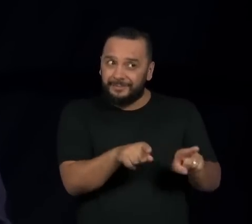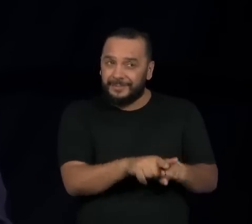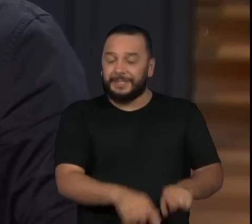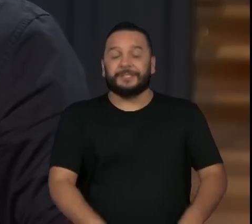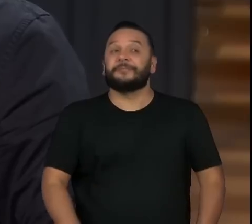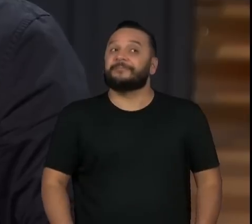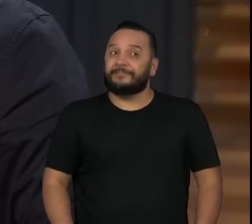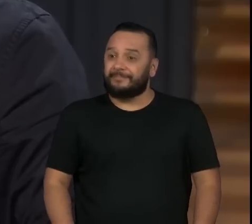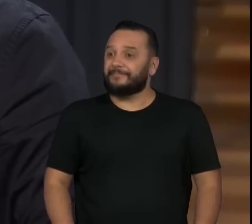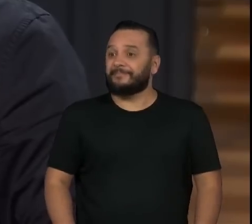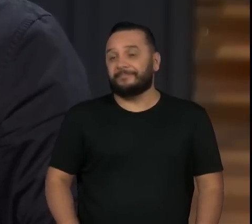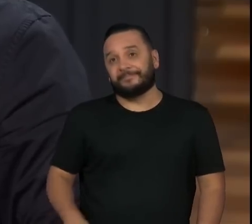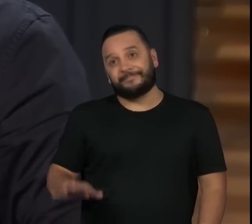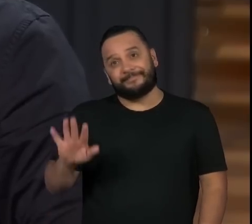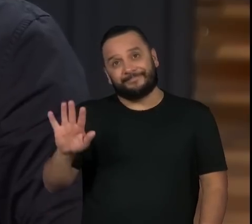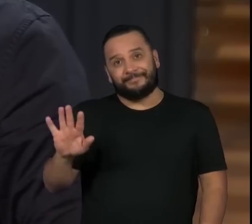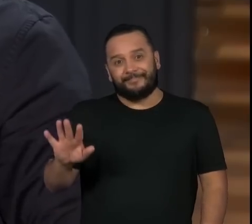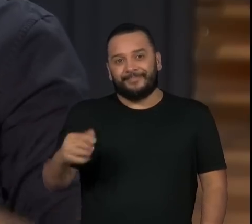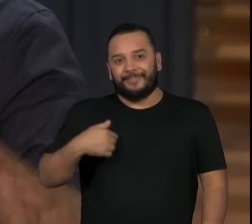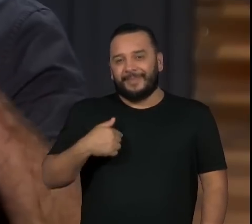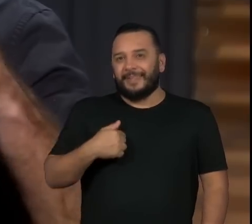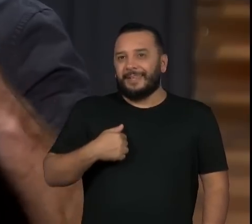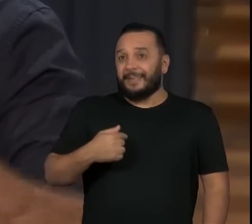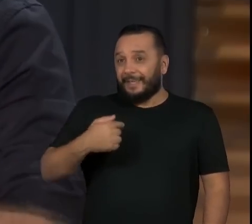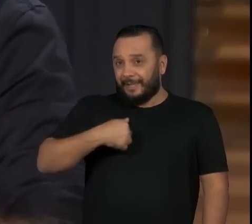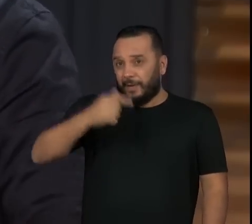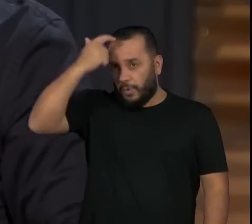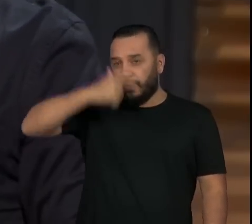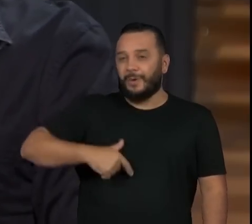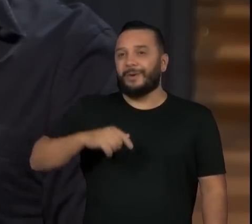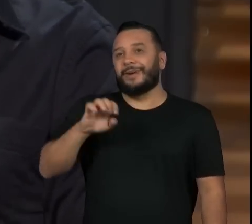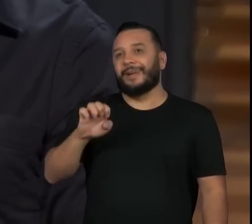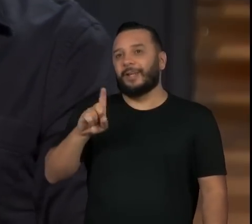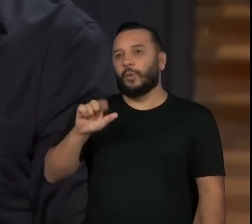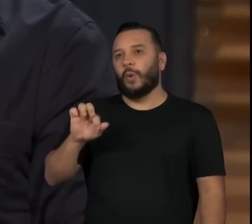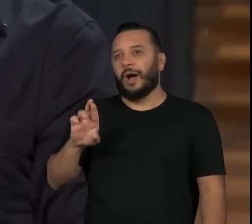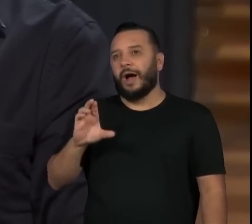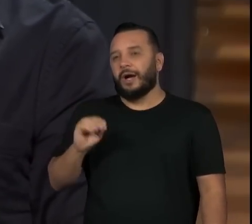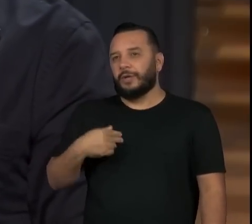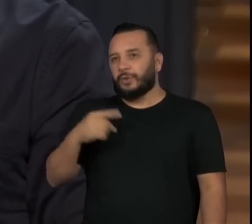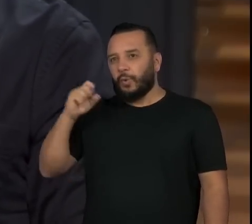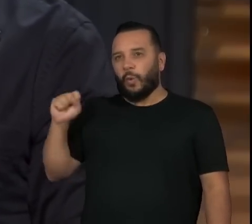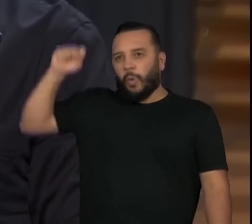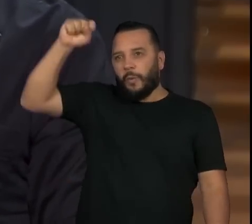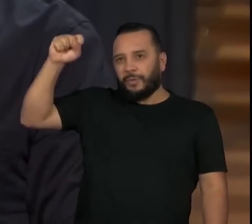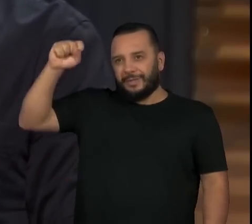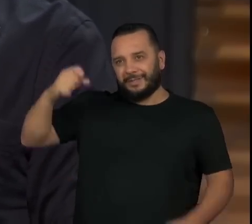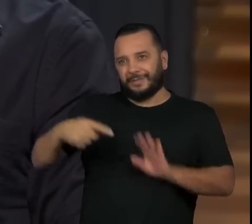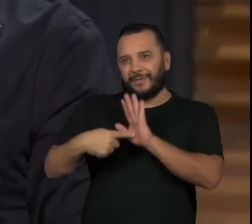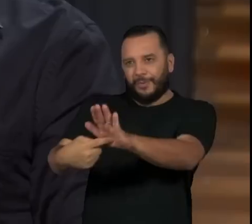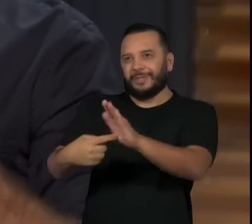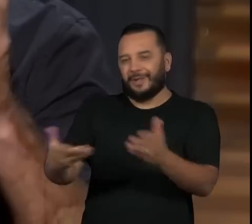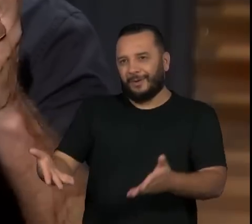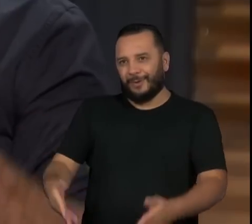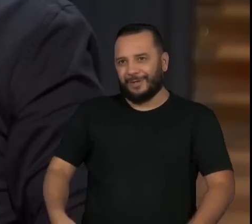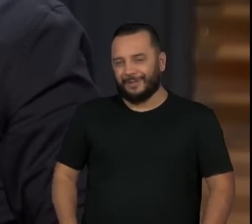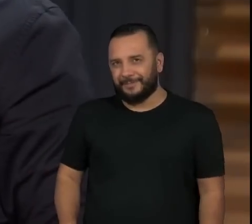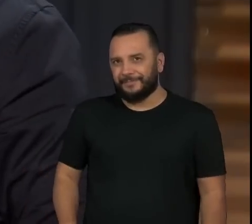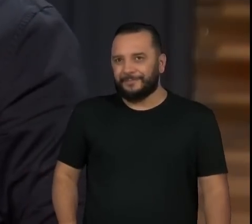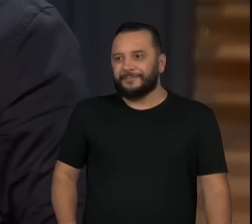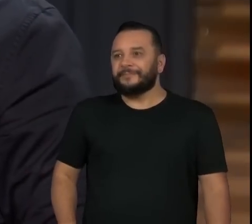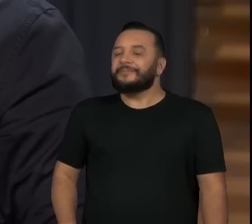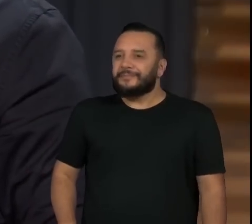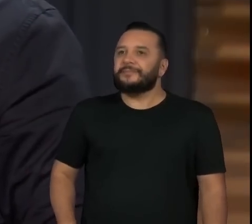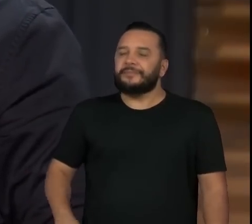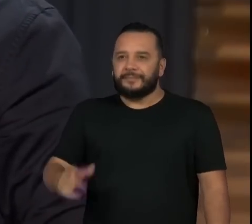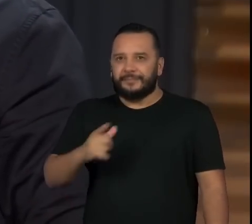agora o Eduardo, como é que é, o comunista, né? Lá vem vai aflorar, lá vem o Eduardo comunista. Quando teve agora essa